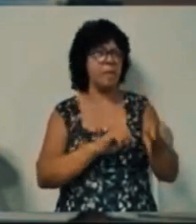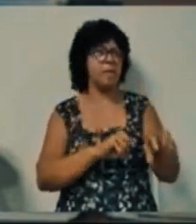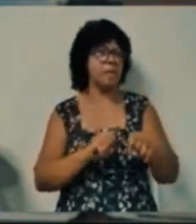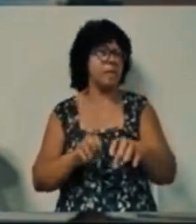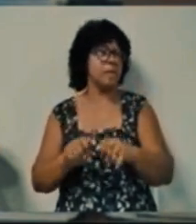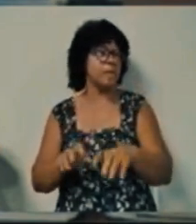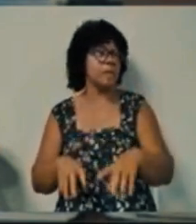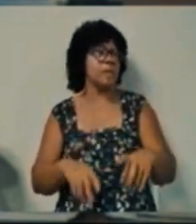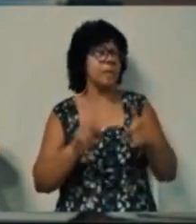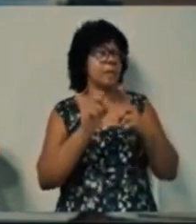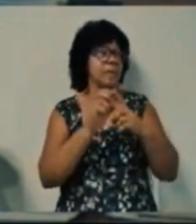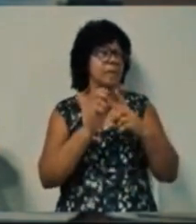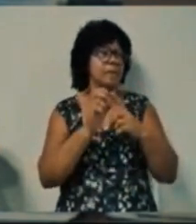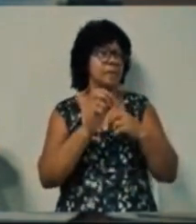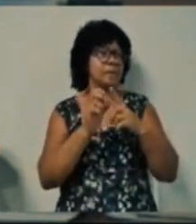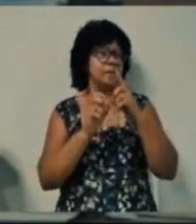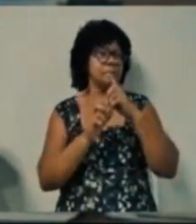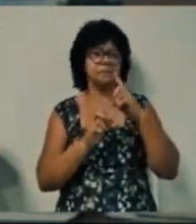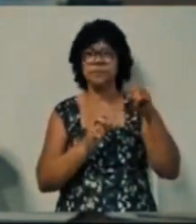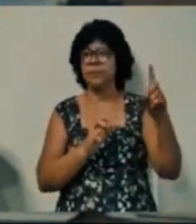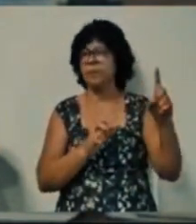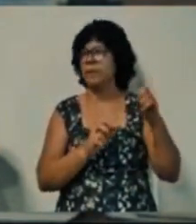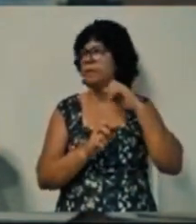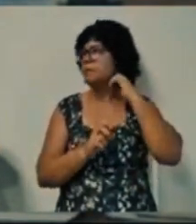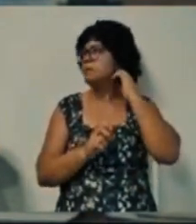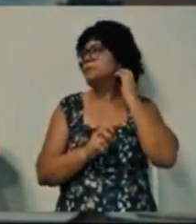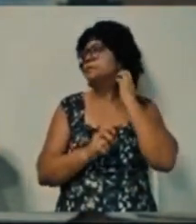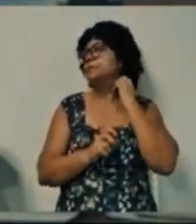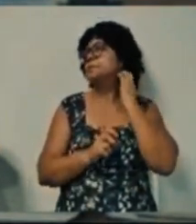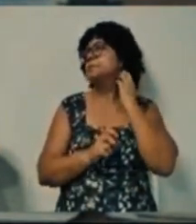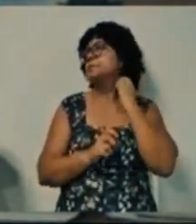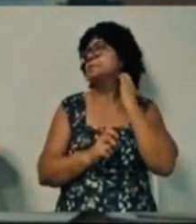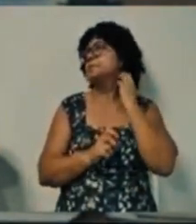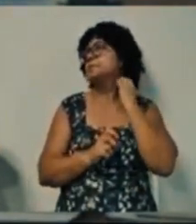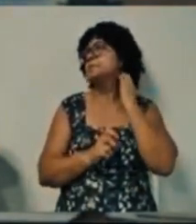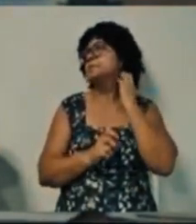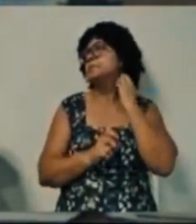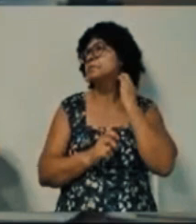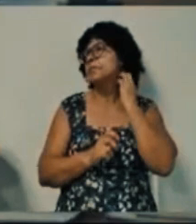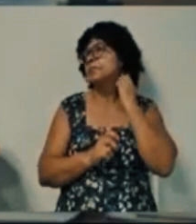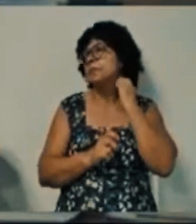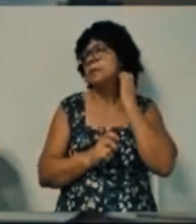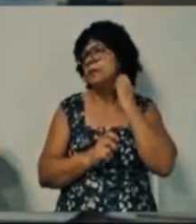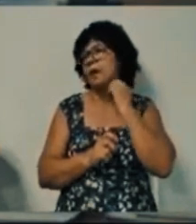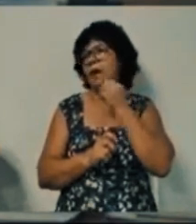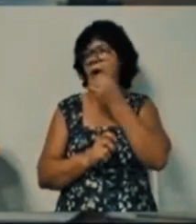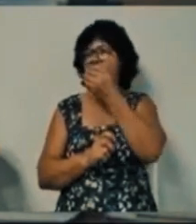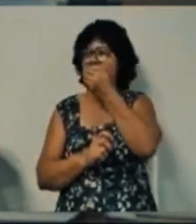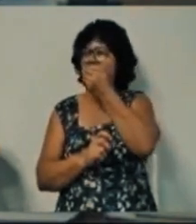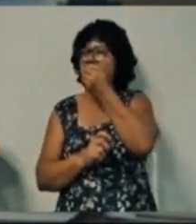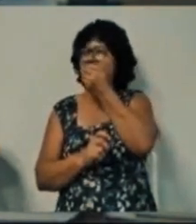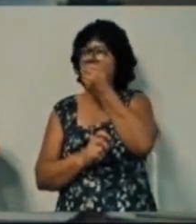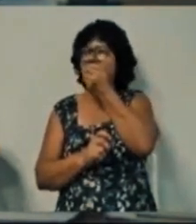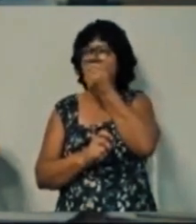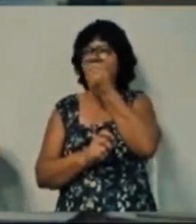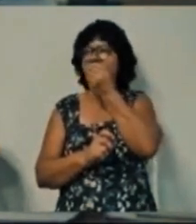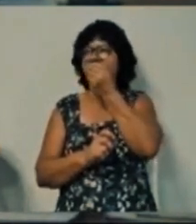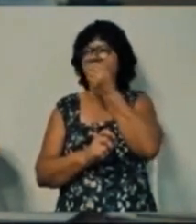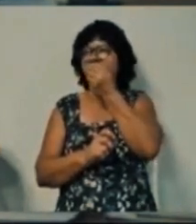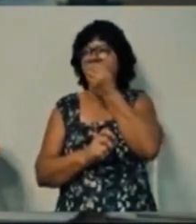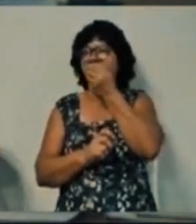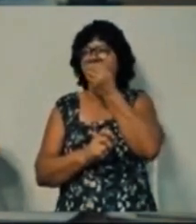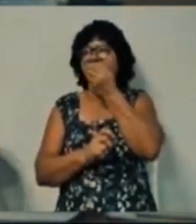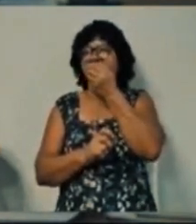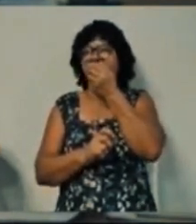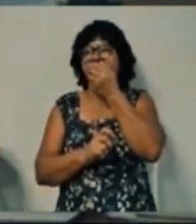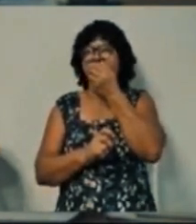Deus, pela proclamação do evangelho de Cristo. E ele, quando vem